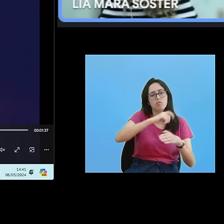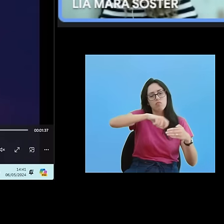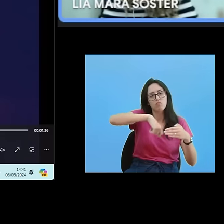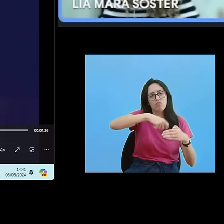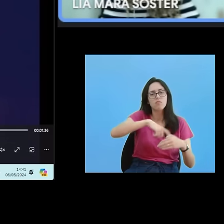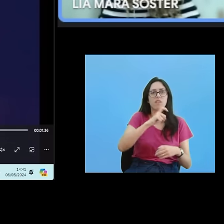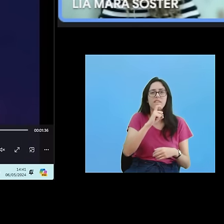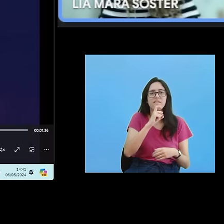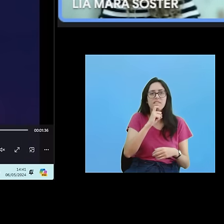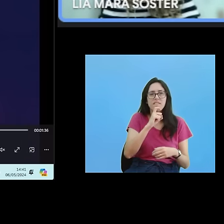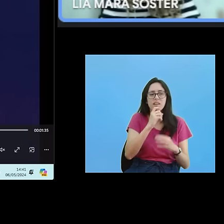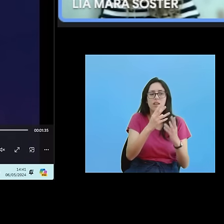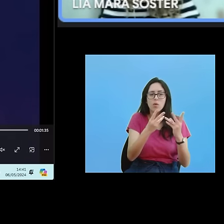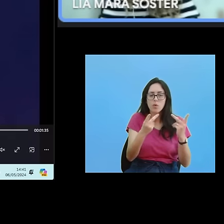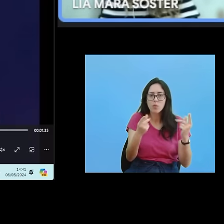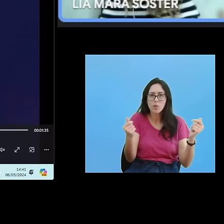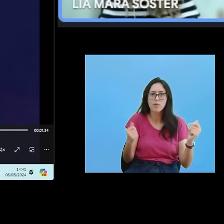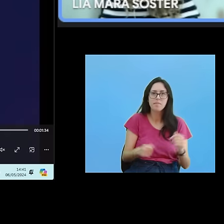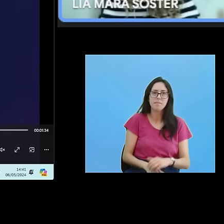esfriar.